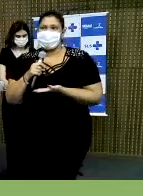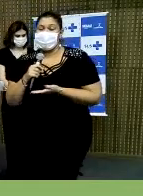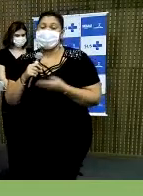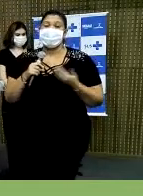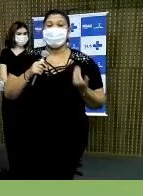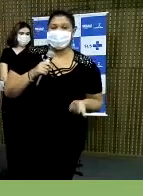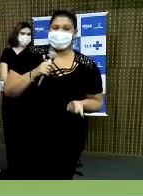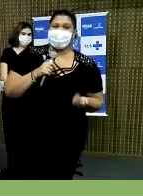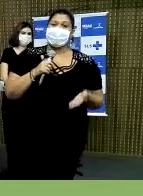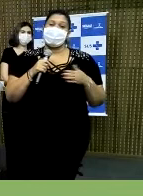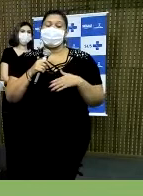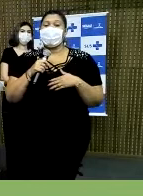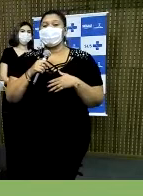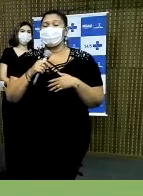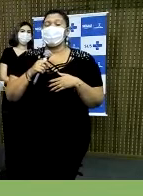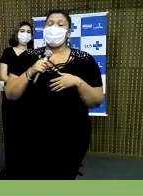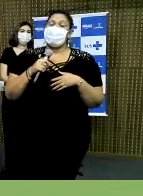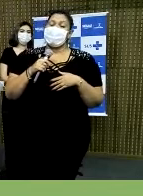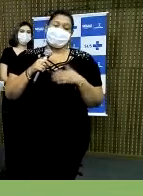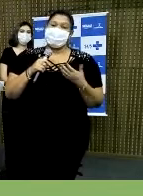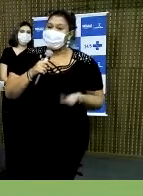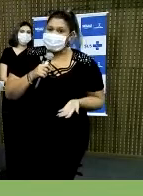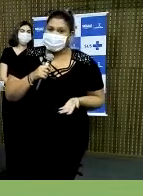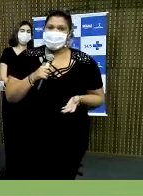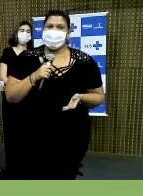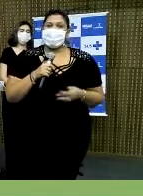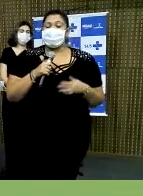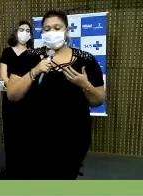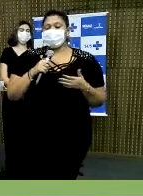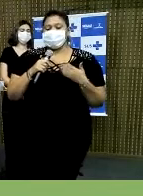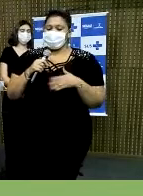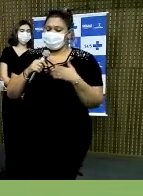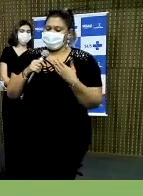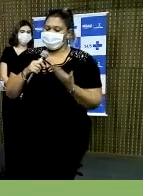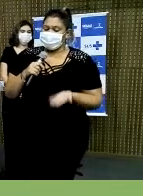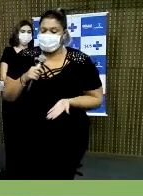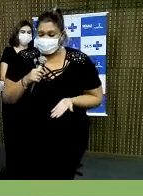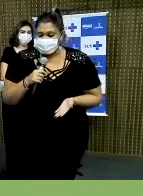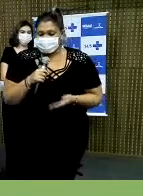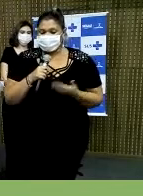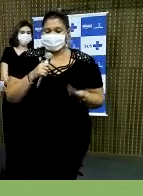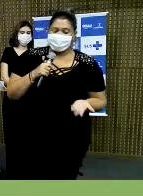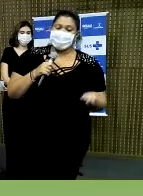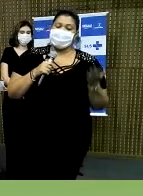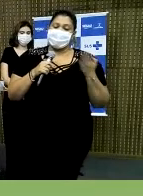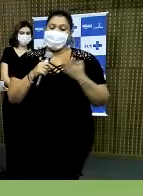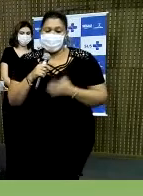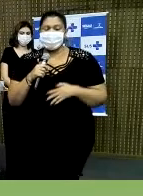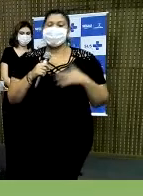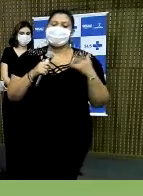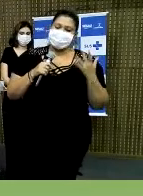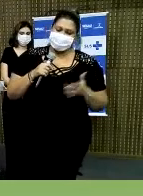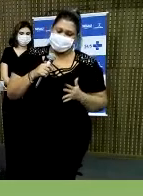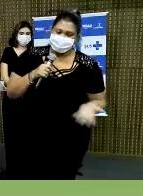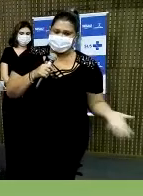com as enfermeiras, eles faziam as vacinas, eles iam junto com a assistente social, só que não